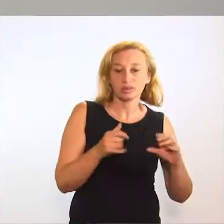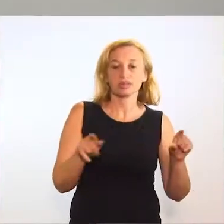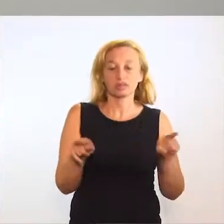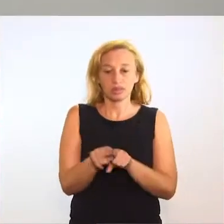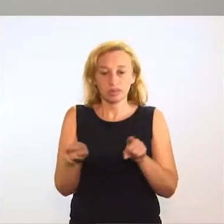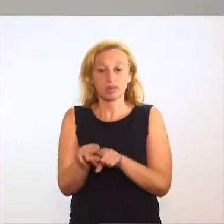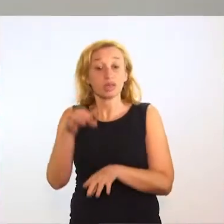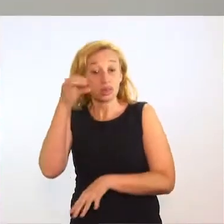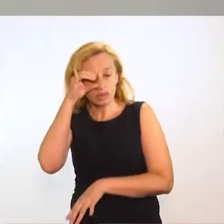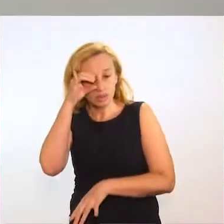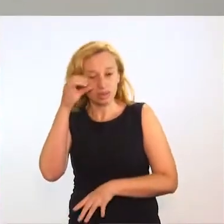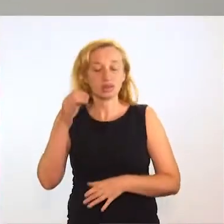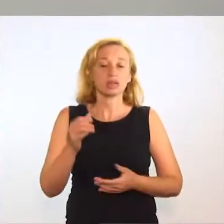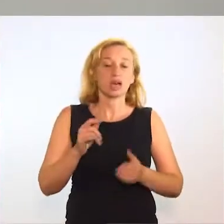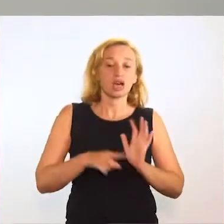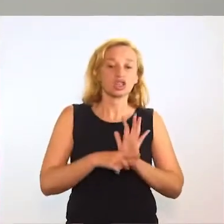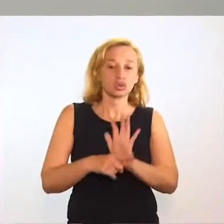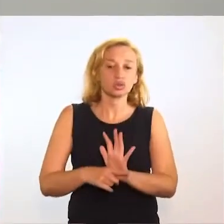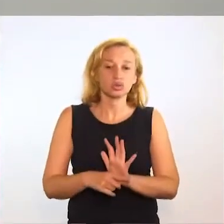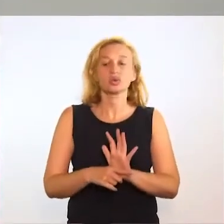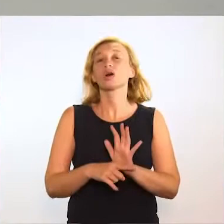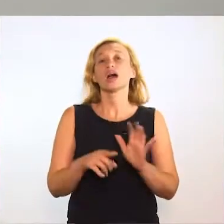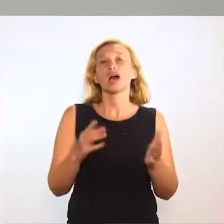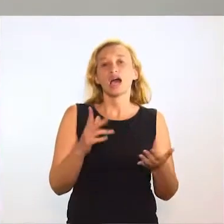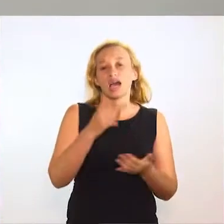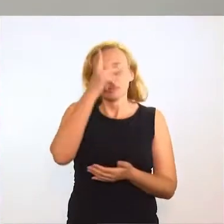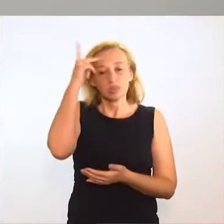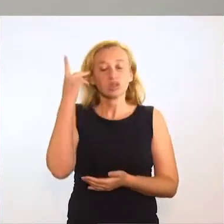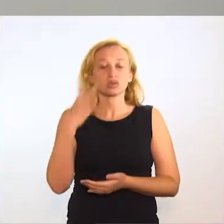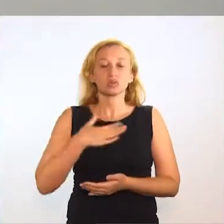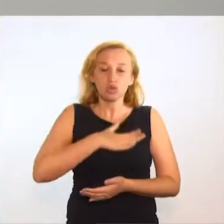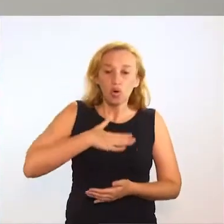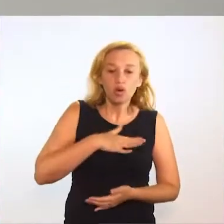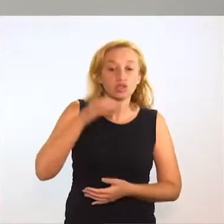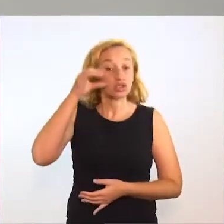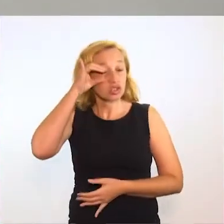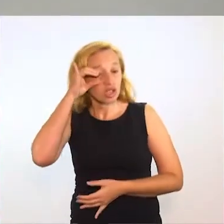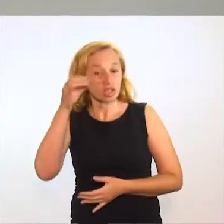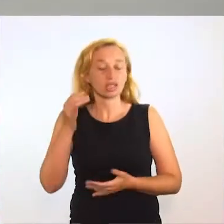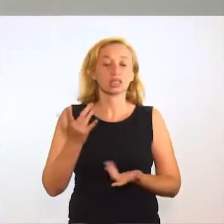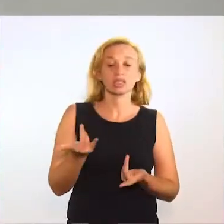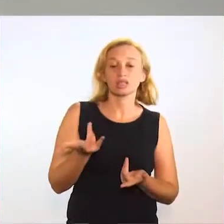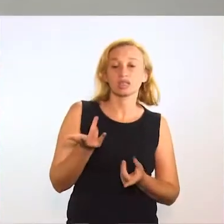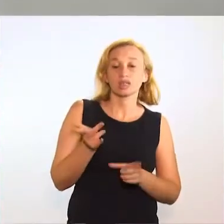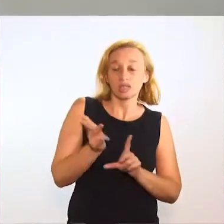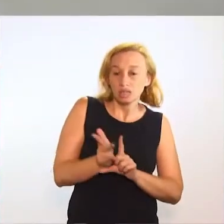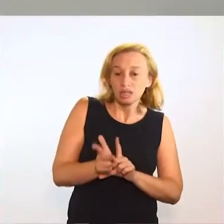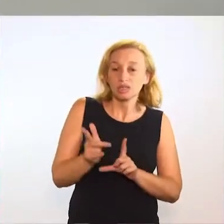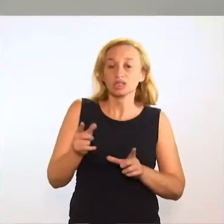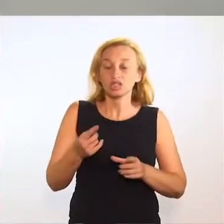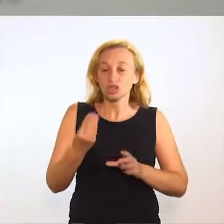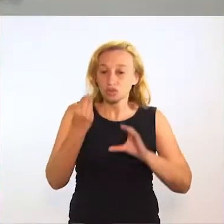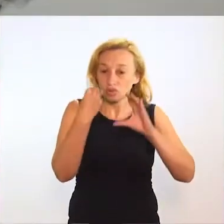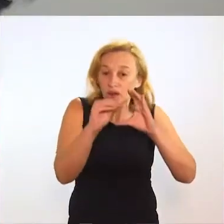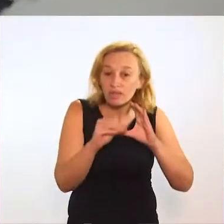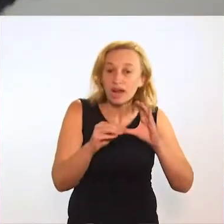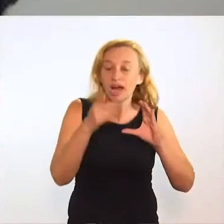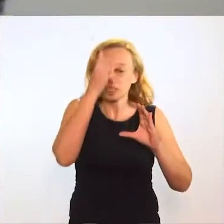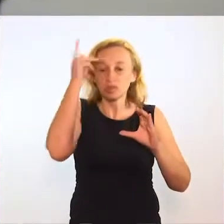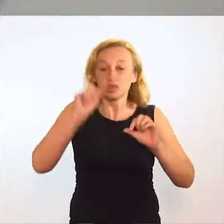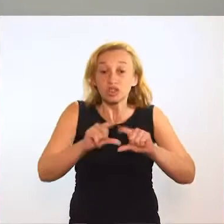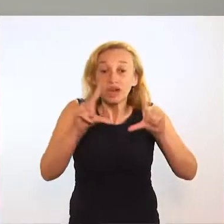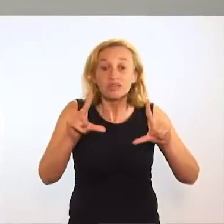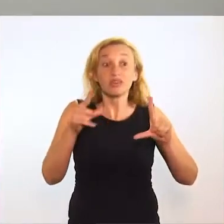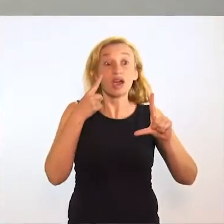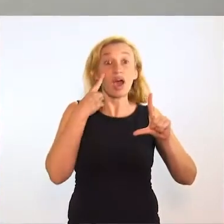para a nossa loja. Então, isso facilitou muito, porque as pessoas estavam muito no Instagram também, né, ou vendo lives, ou fazendo alguma coisa. Quando a gente colocava,